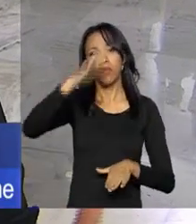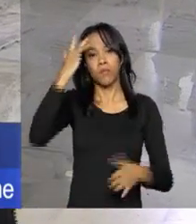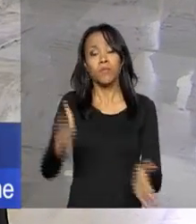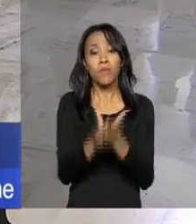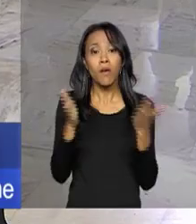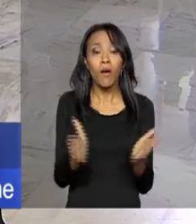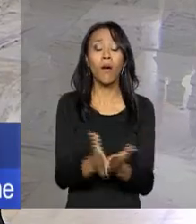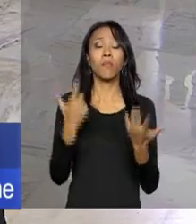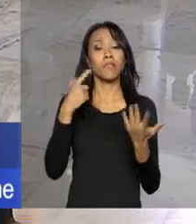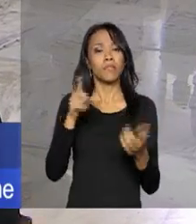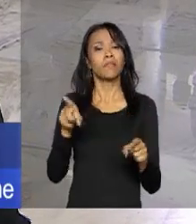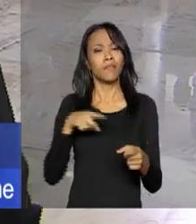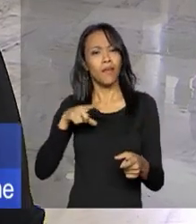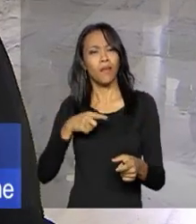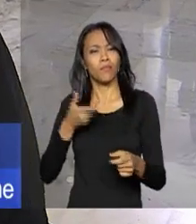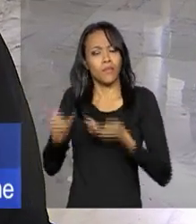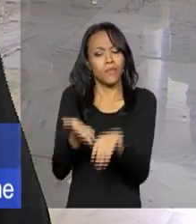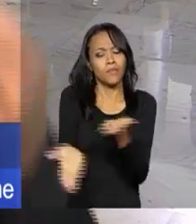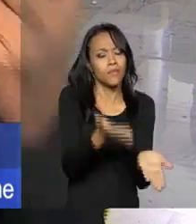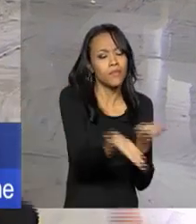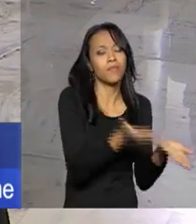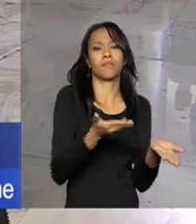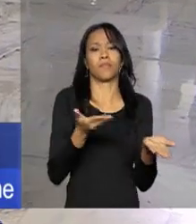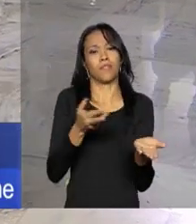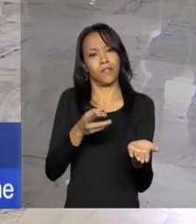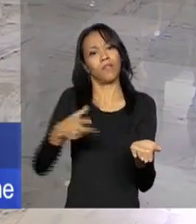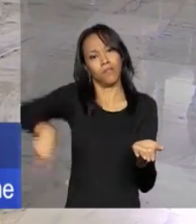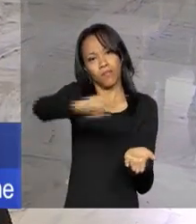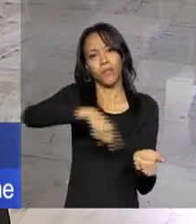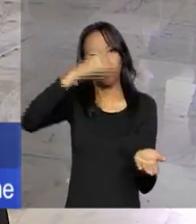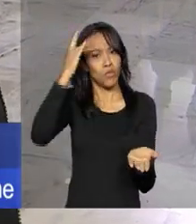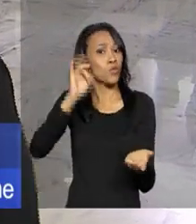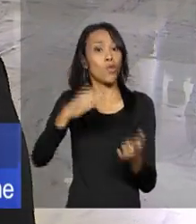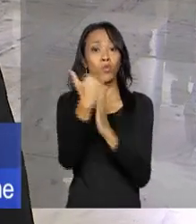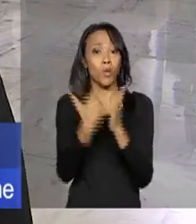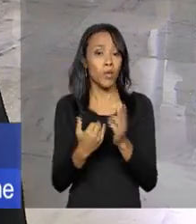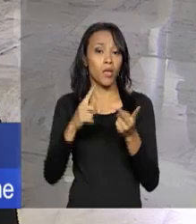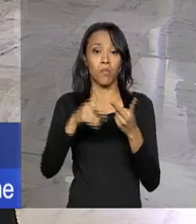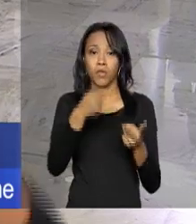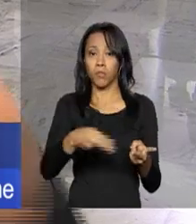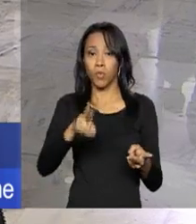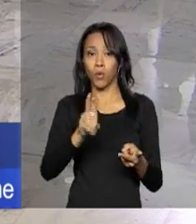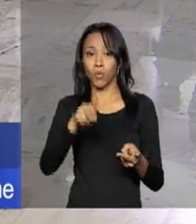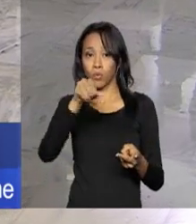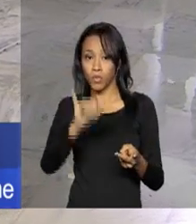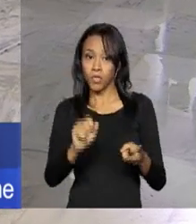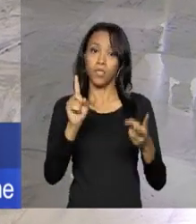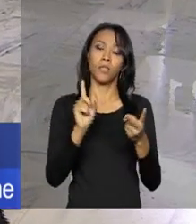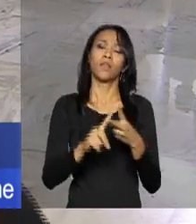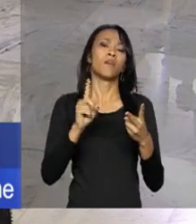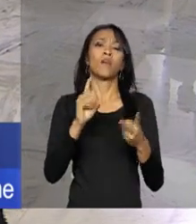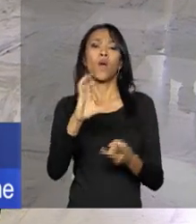um tratamento diferenciado para permitir essa inclusão isso aparece no ProUni isso aparece no programa de cotas isso aparece no